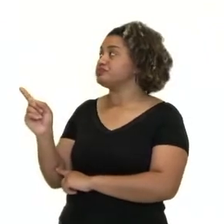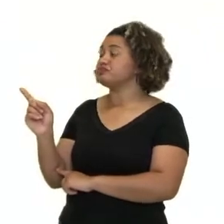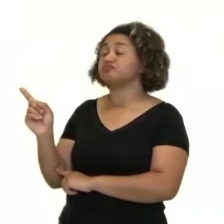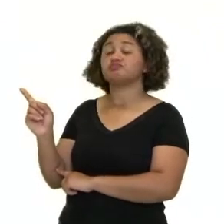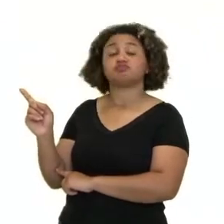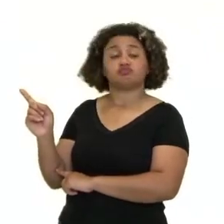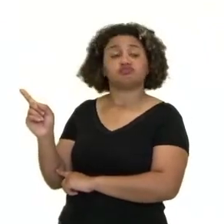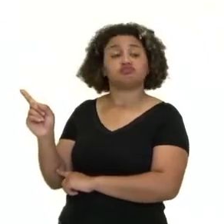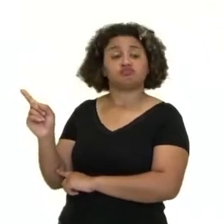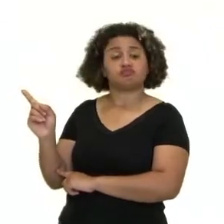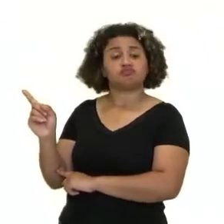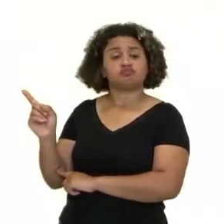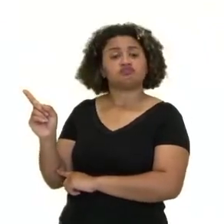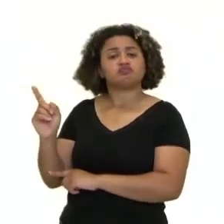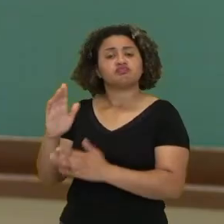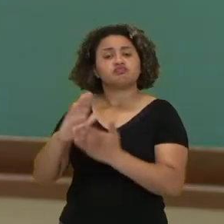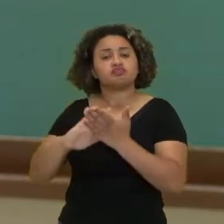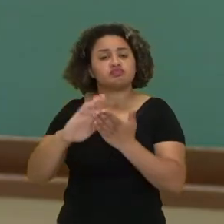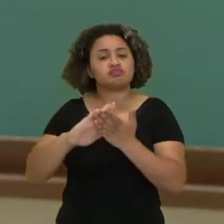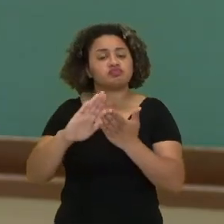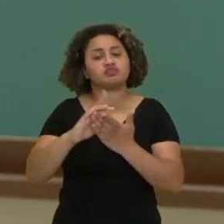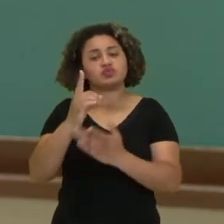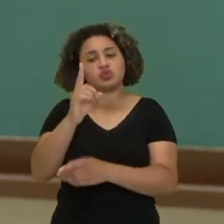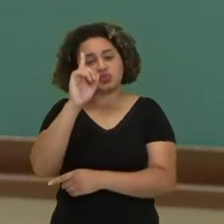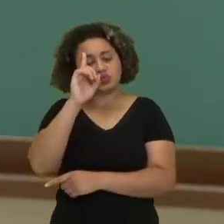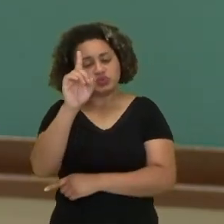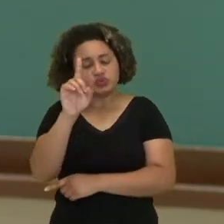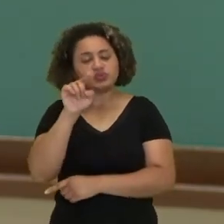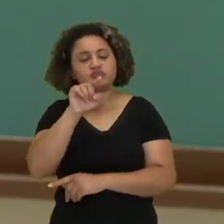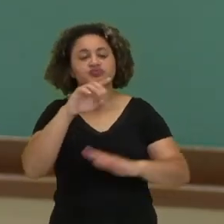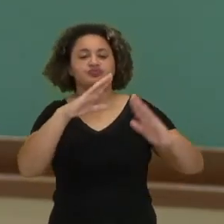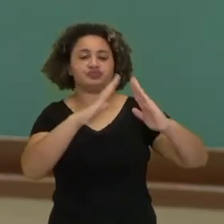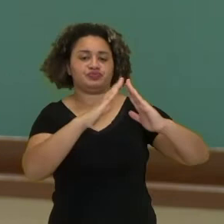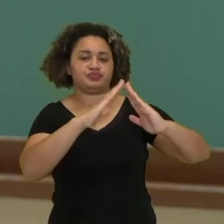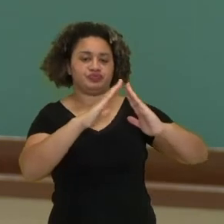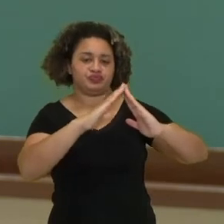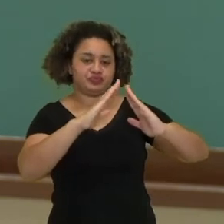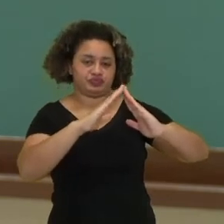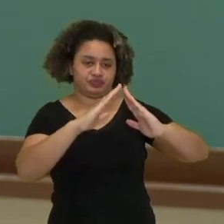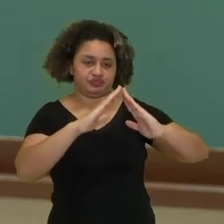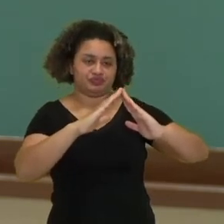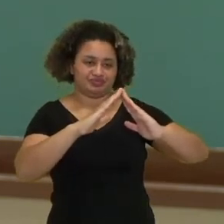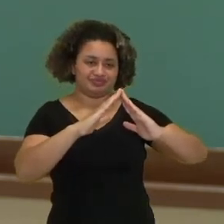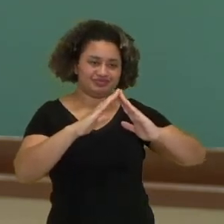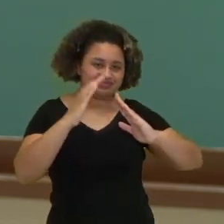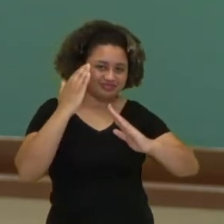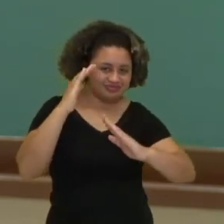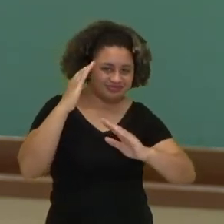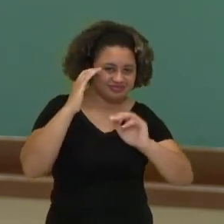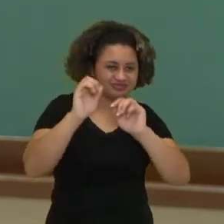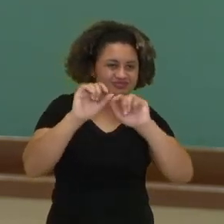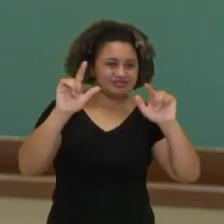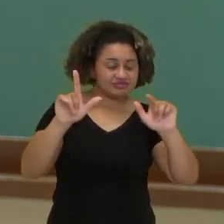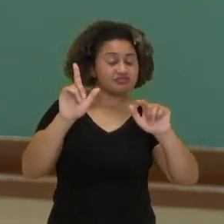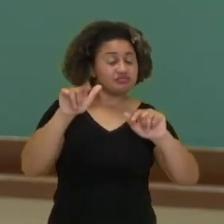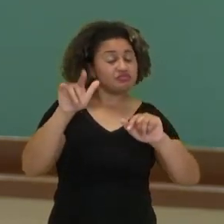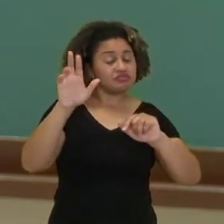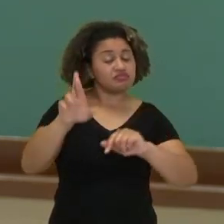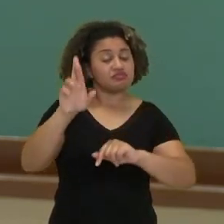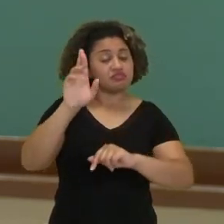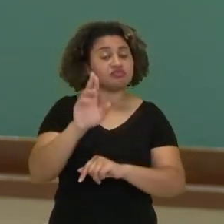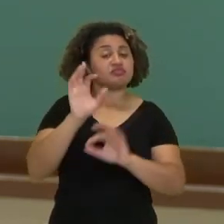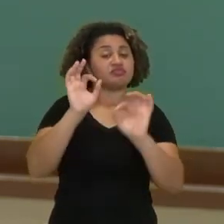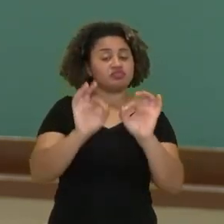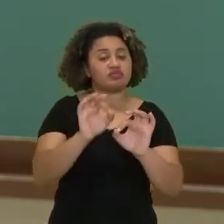a quantidade de litros que foram consumidos em um dia em uma residência, certo? Então, vai ser igual a 140